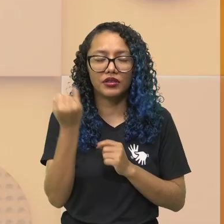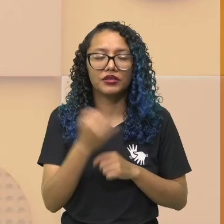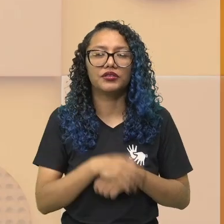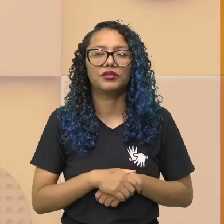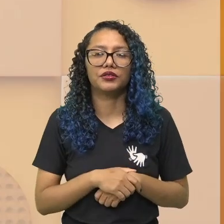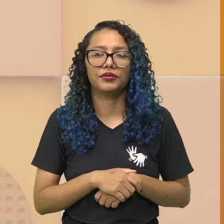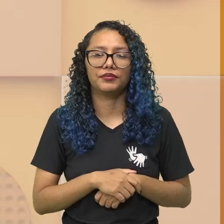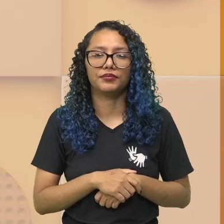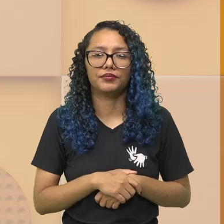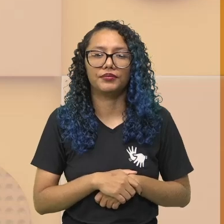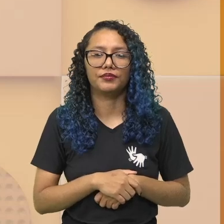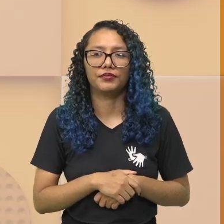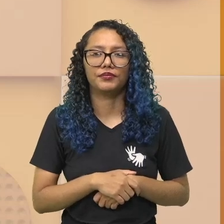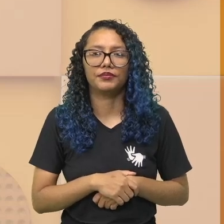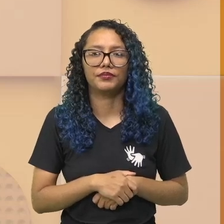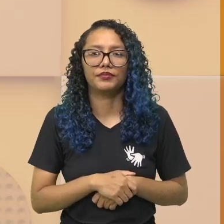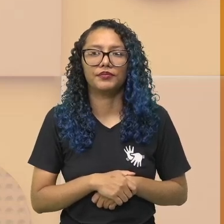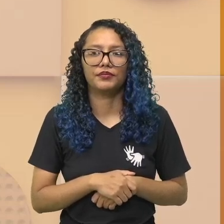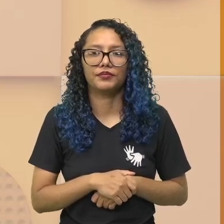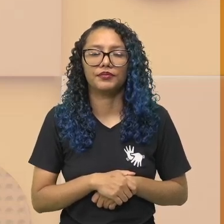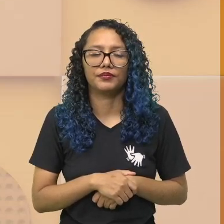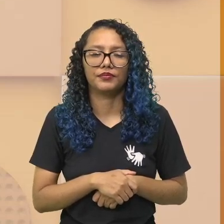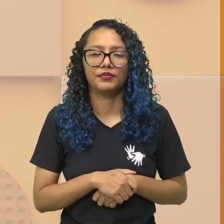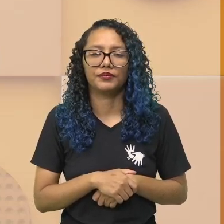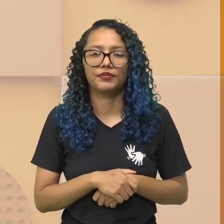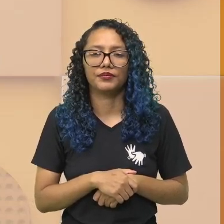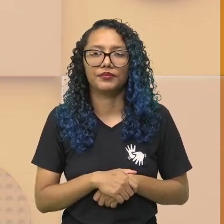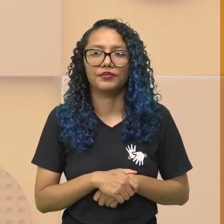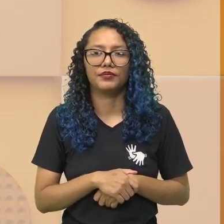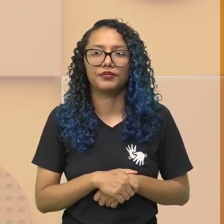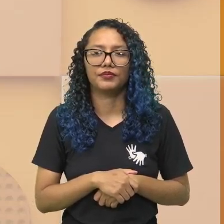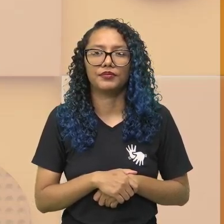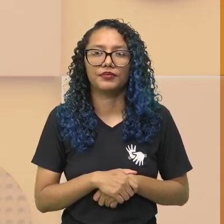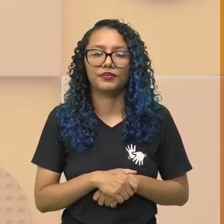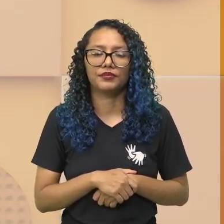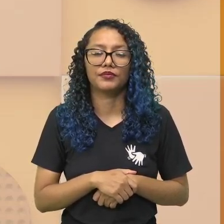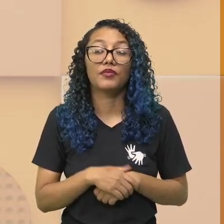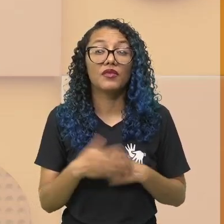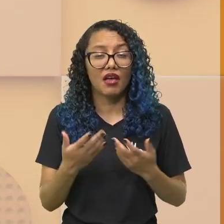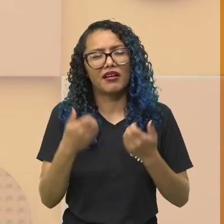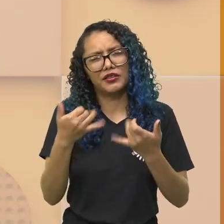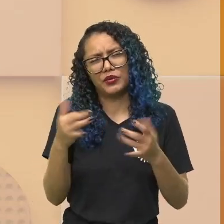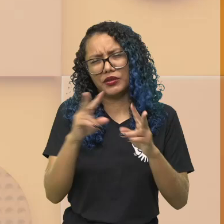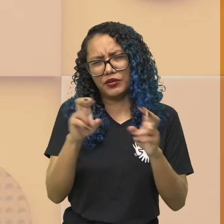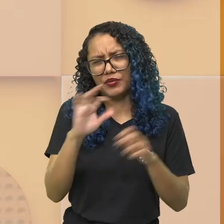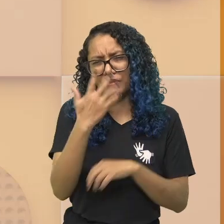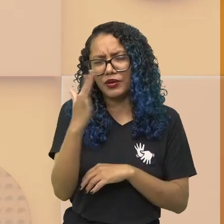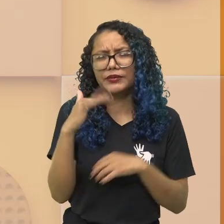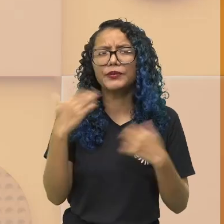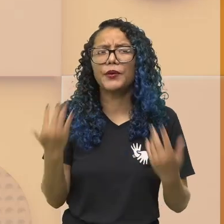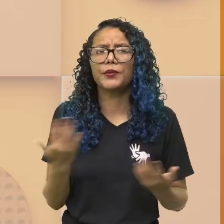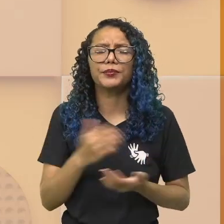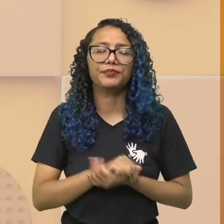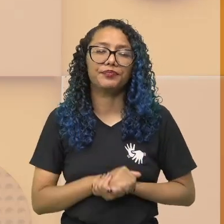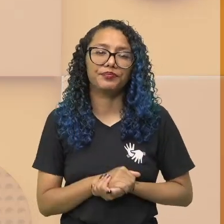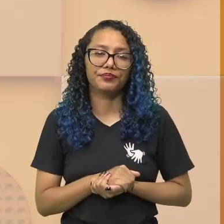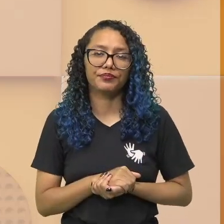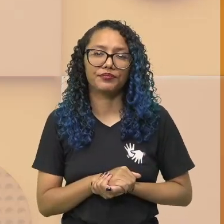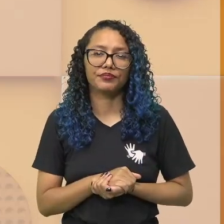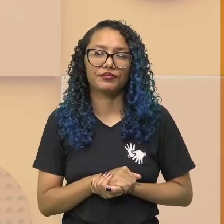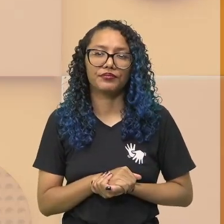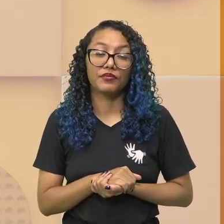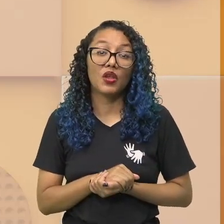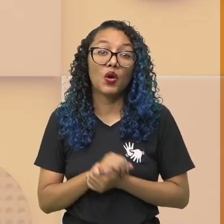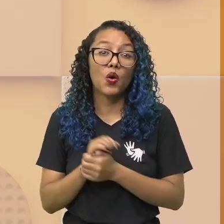nossas aulas de geografia, na unidade 4, né, que fala sobre a questão da natureza, é a questão das unidades,